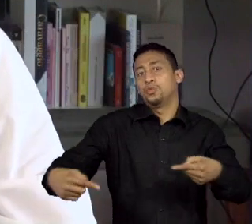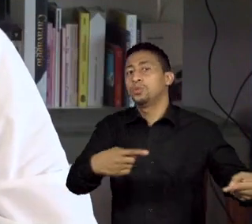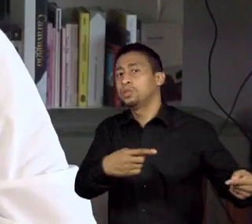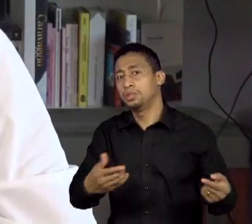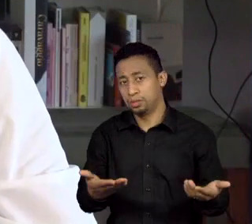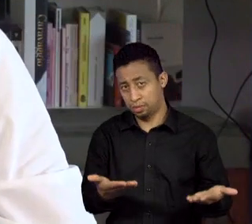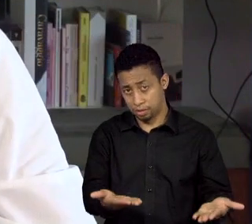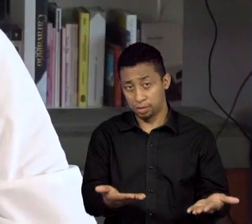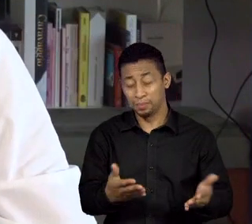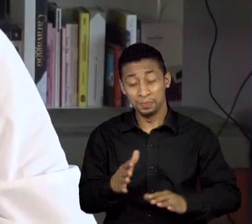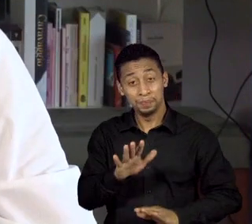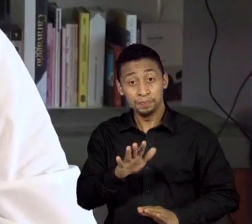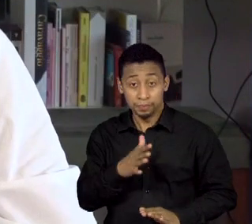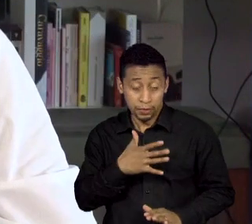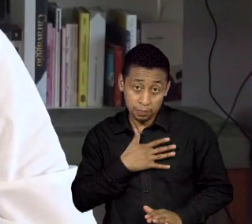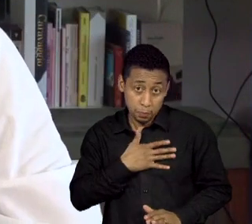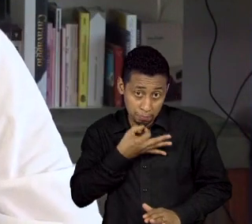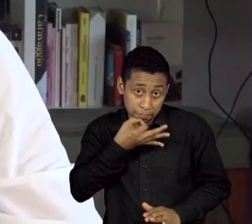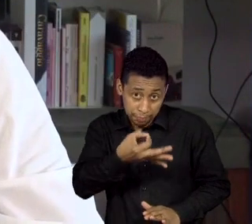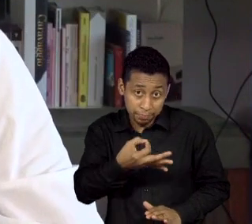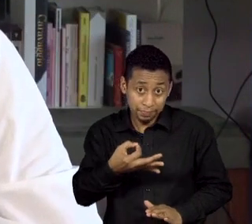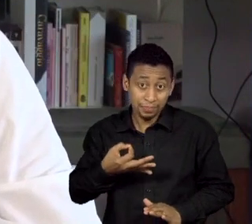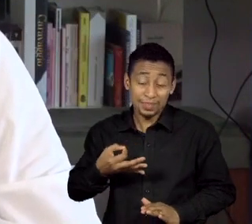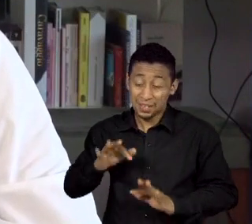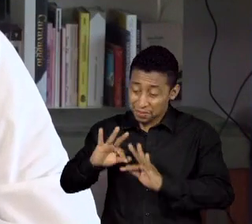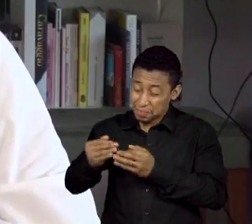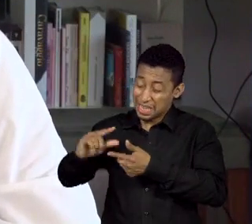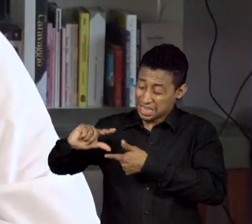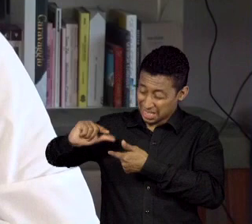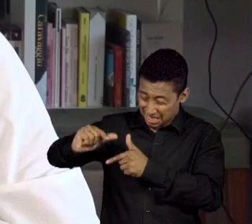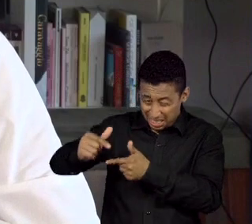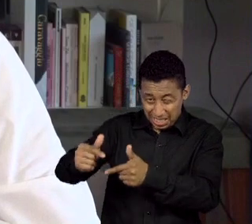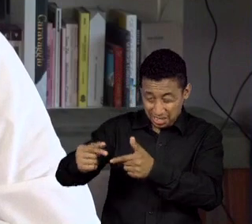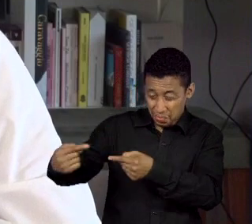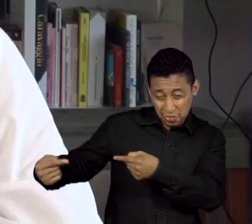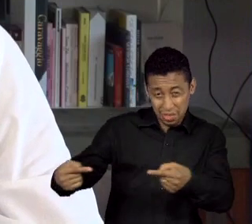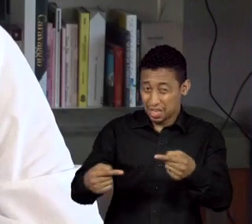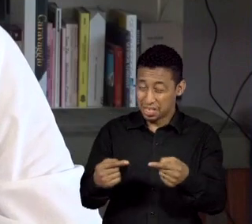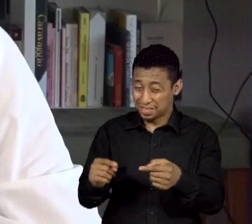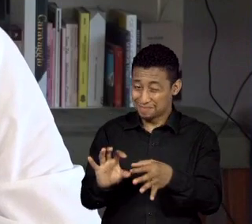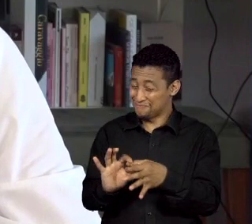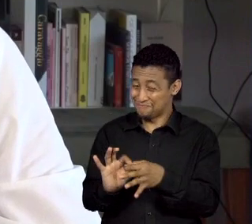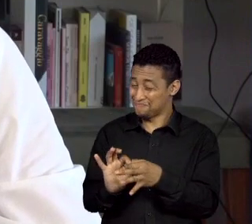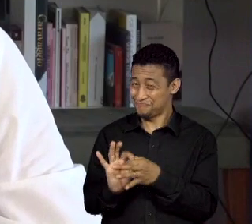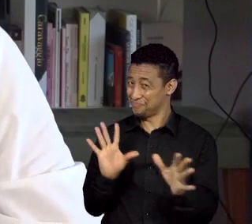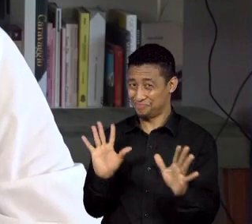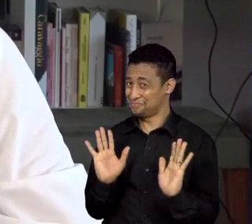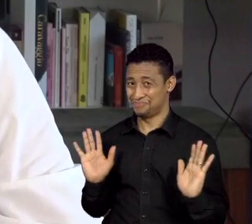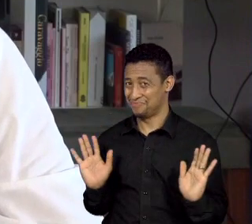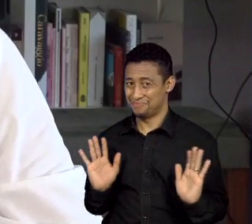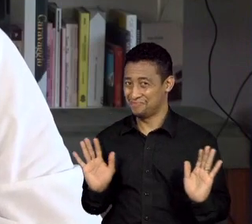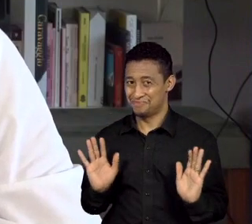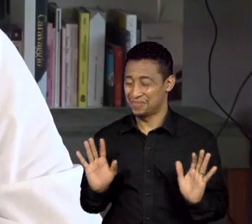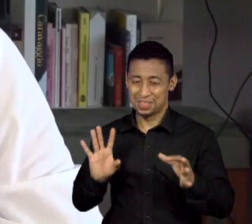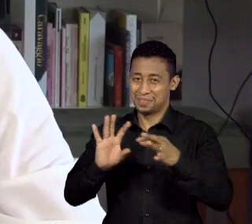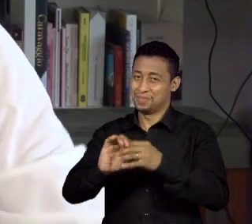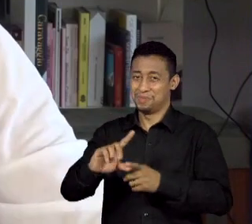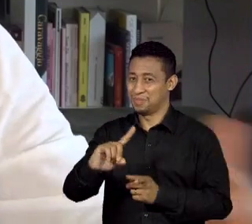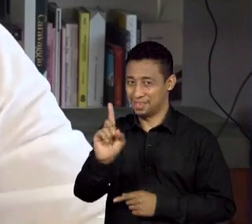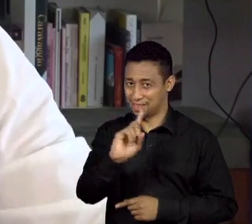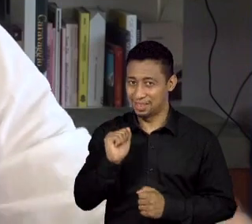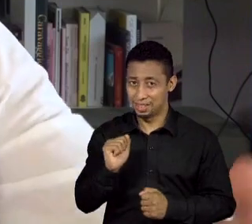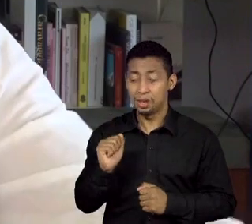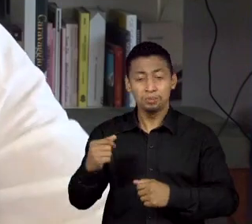eu acho me incomoda essa associação como se a política fosse uma coisa que se herdasse. A política